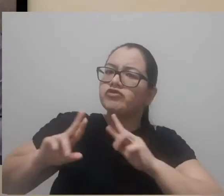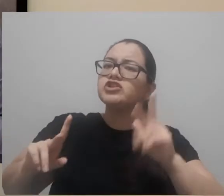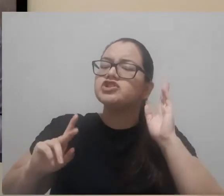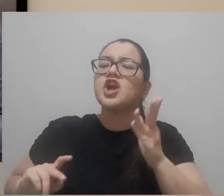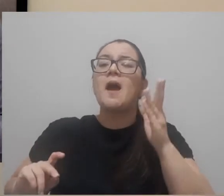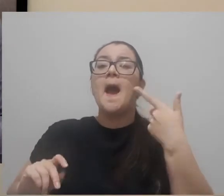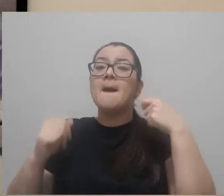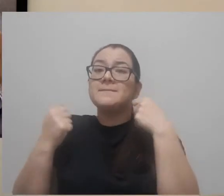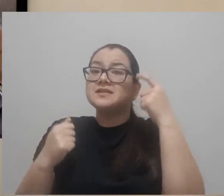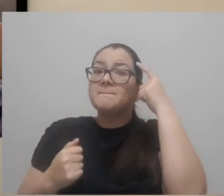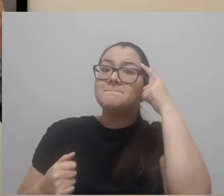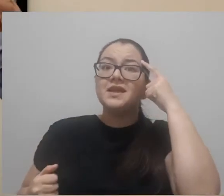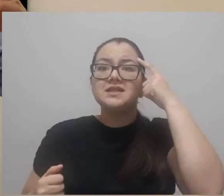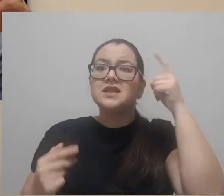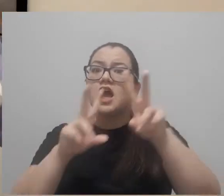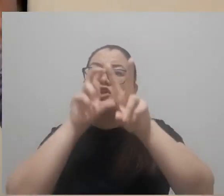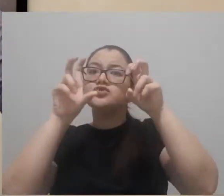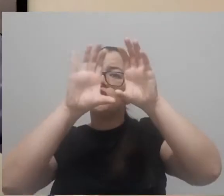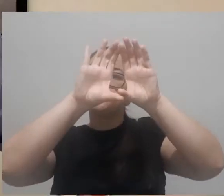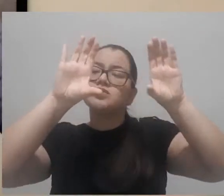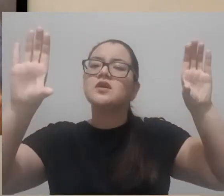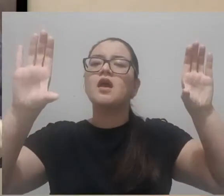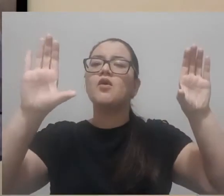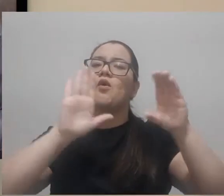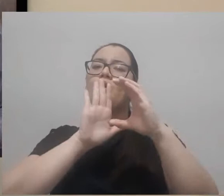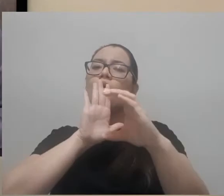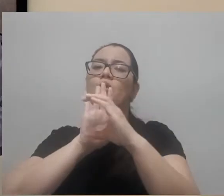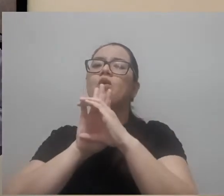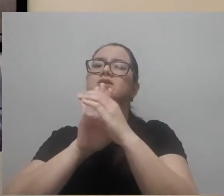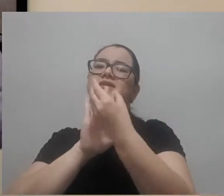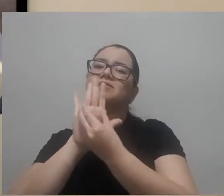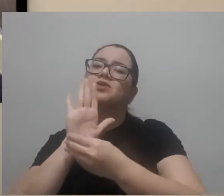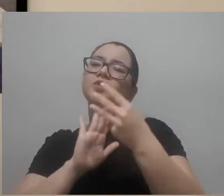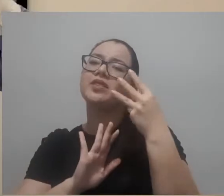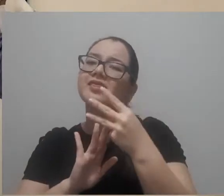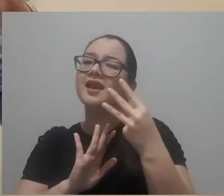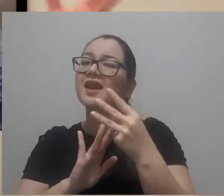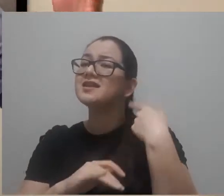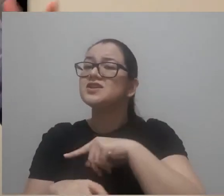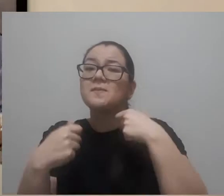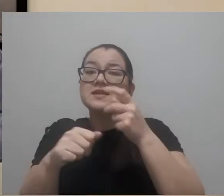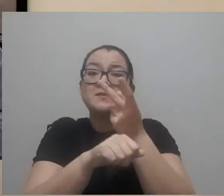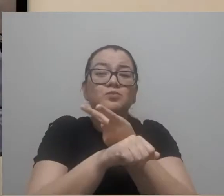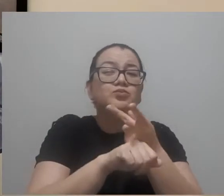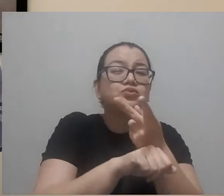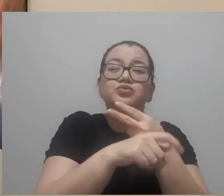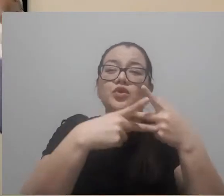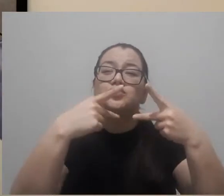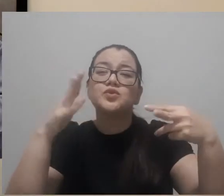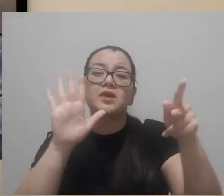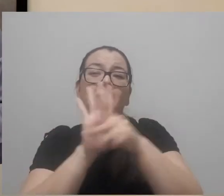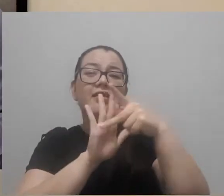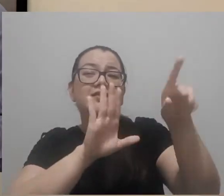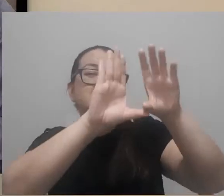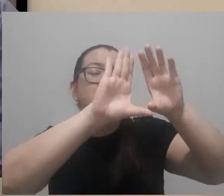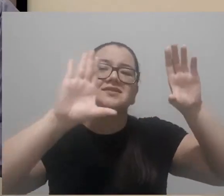3, ele diz que nós devemos buscar as coisas do alto. Nós devemos buscar essas coisas do alto. Ele fala